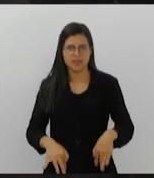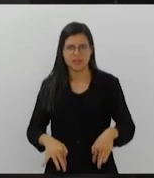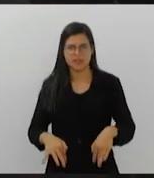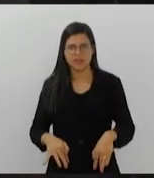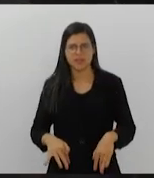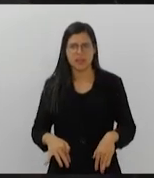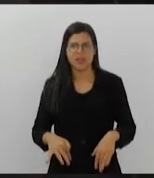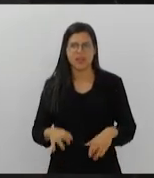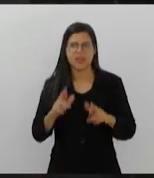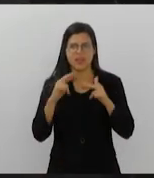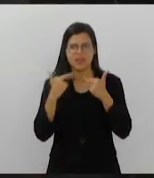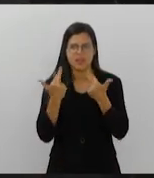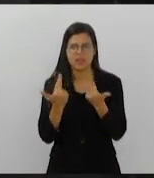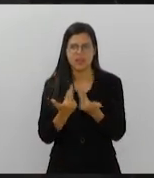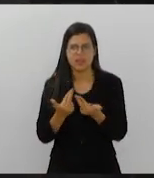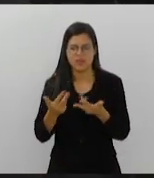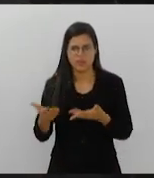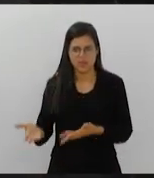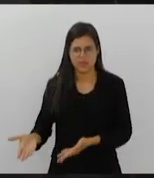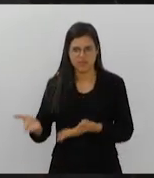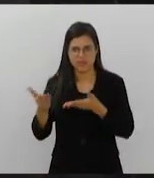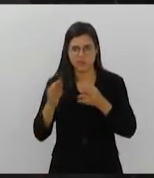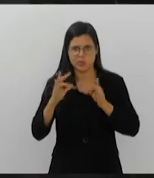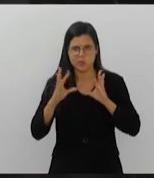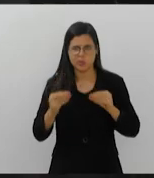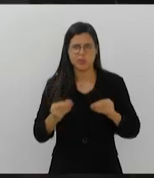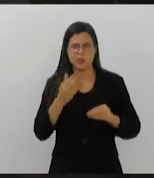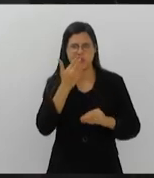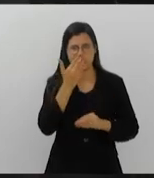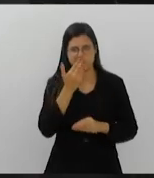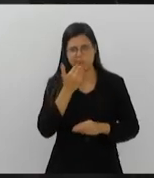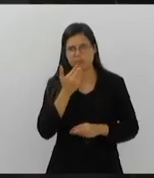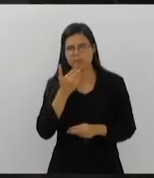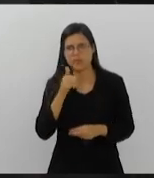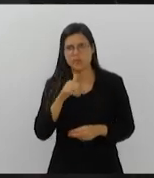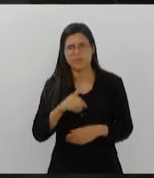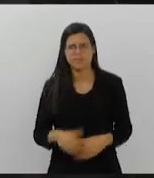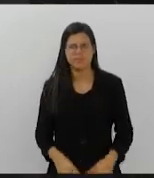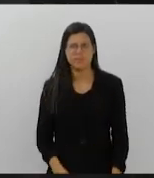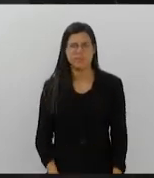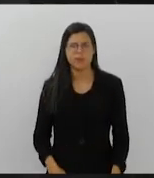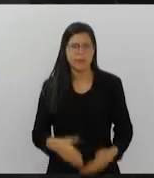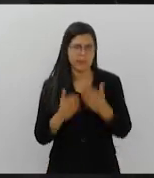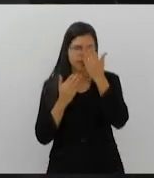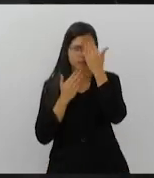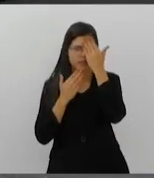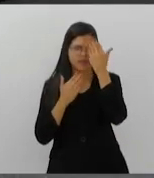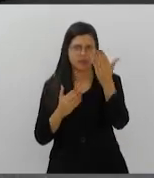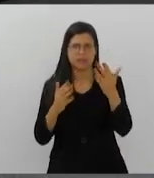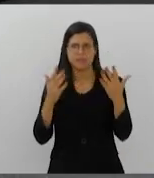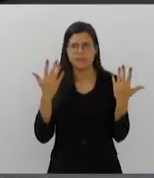presente sessão, convidando a todos para o coquetel oferecido pelo doutor Akira. Muito obrigada.